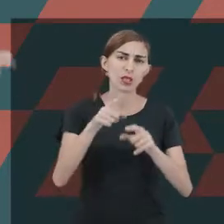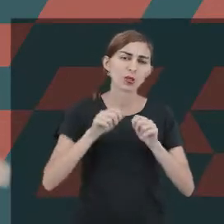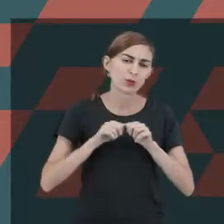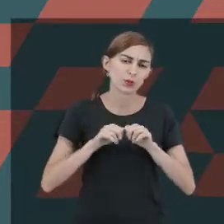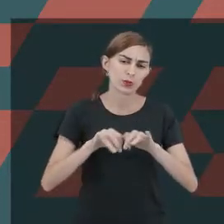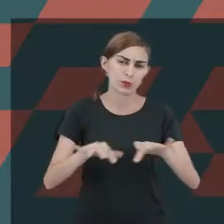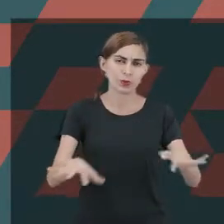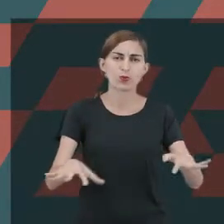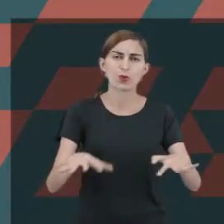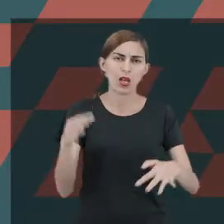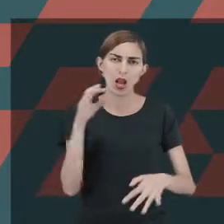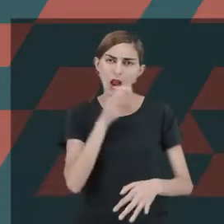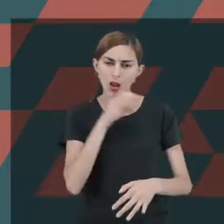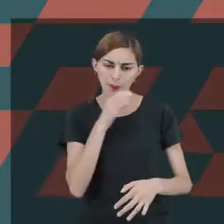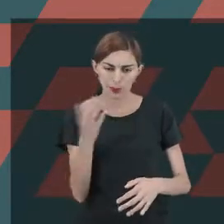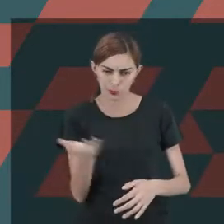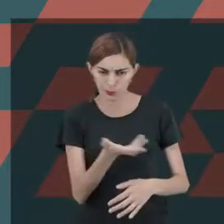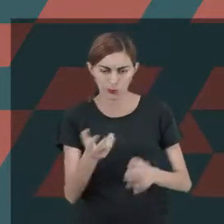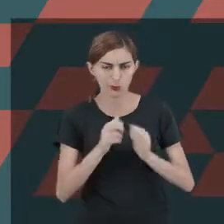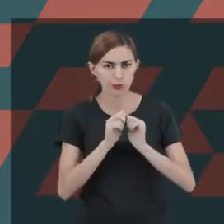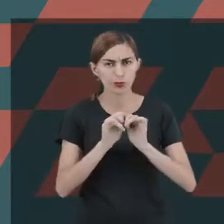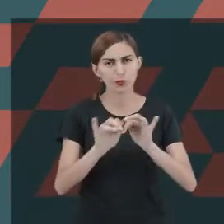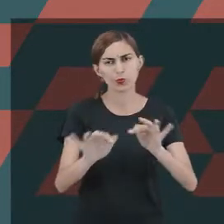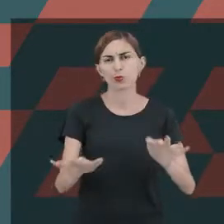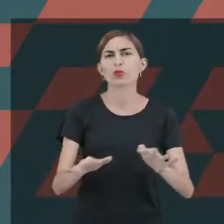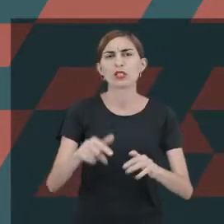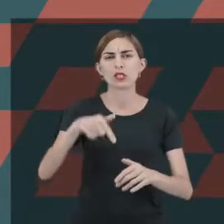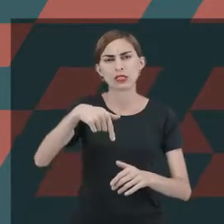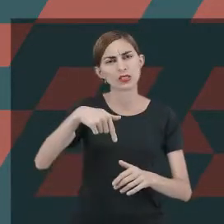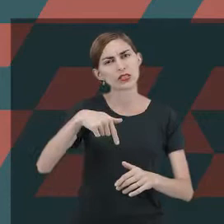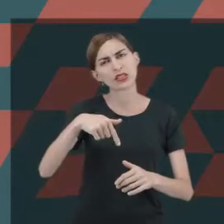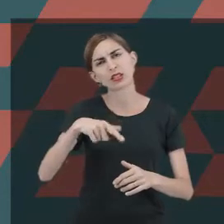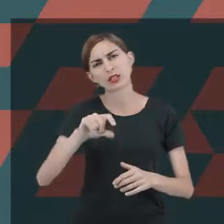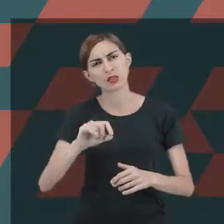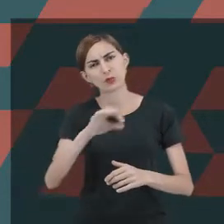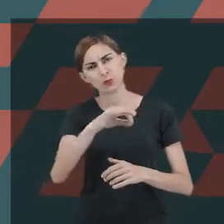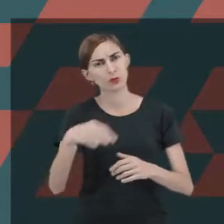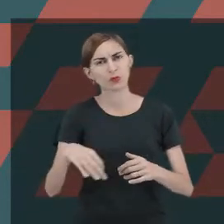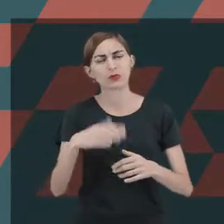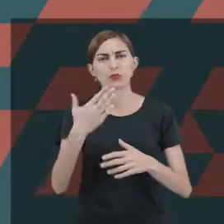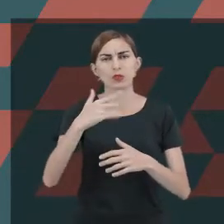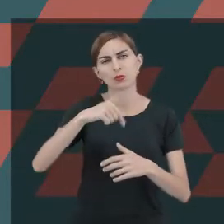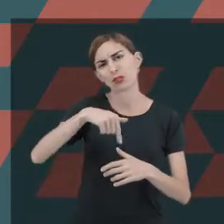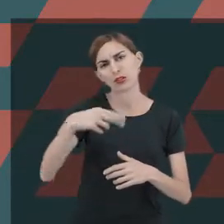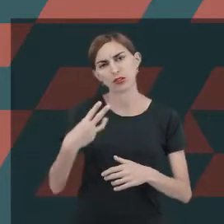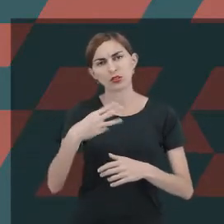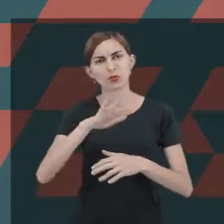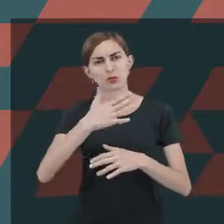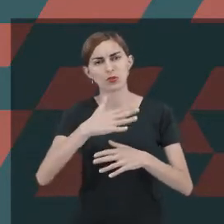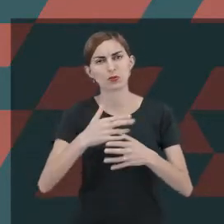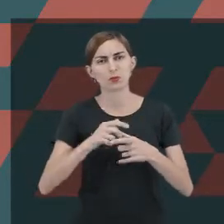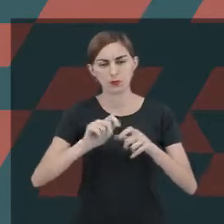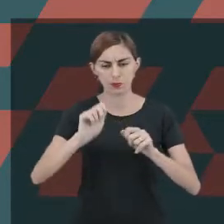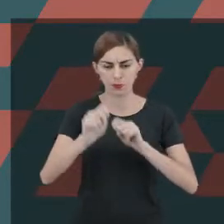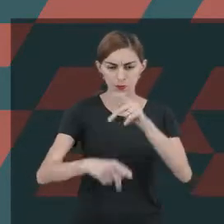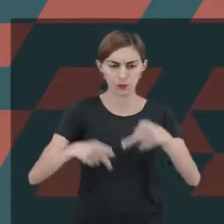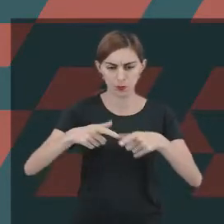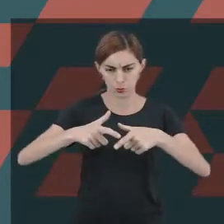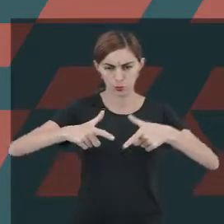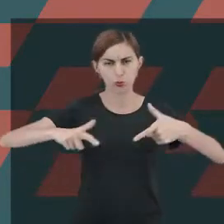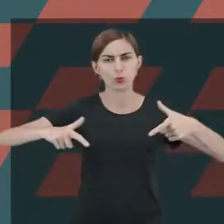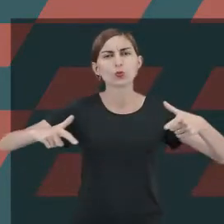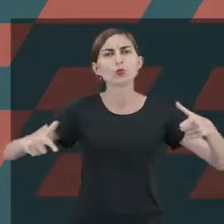espalhou com facilidade muito grande e se estima que em torno de 73% da população apresentou Zika,